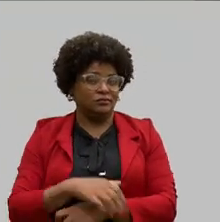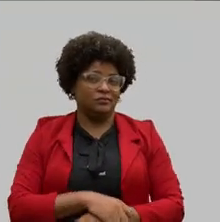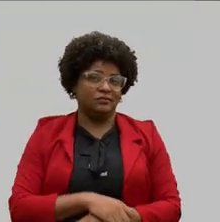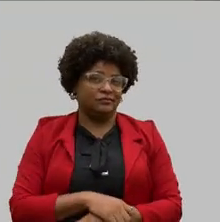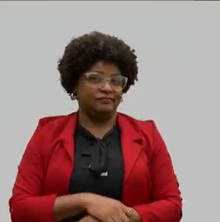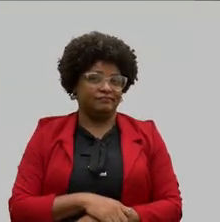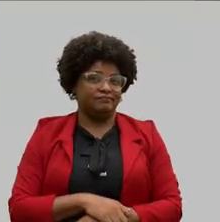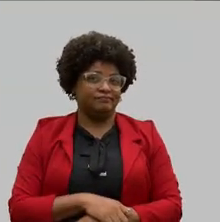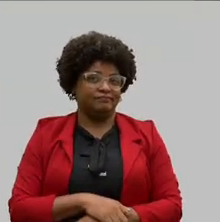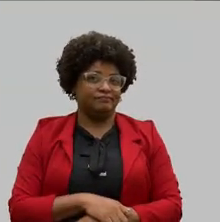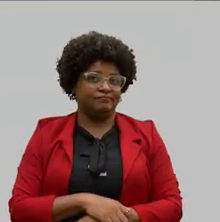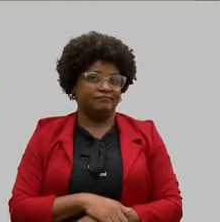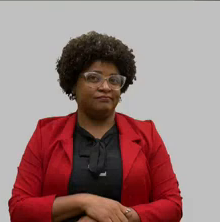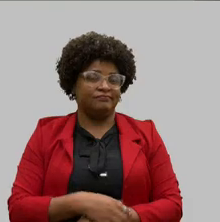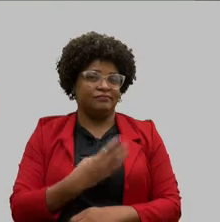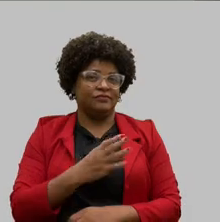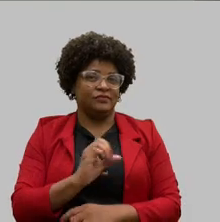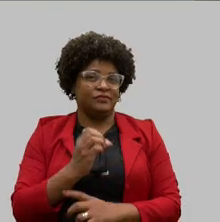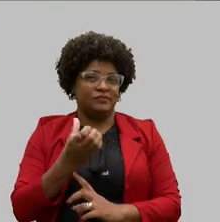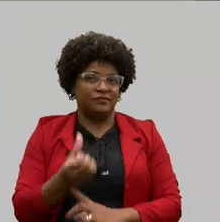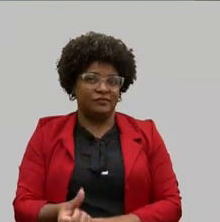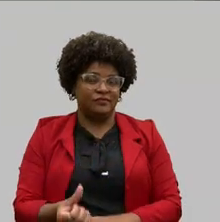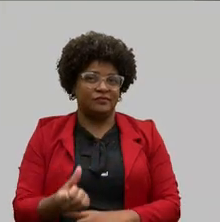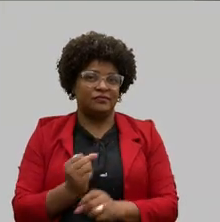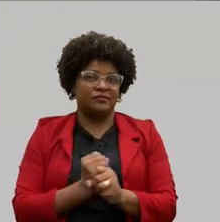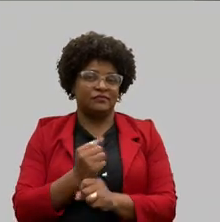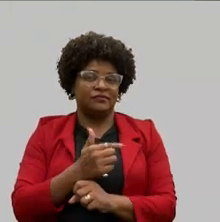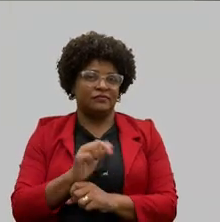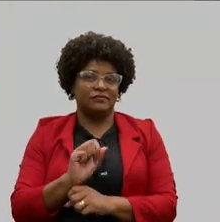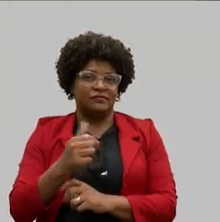de2022 406 de